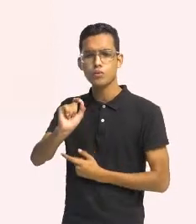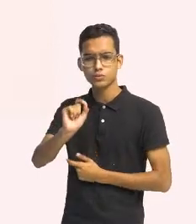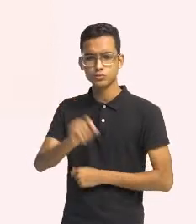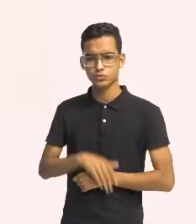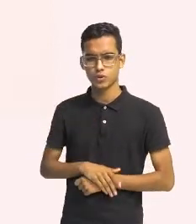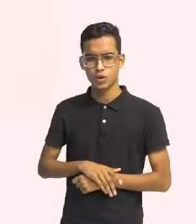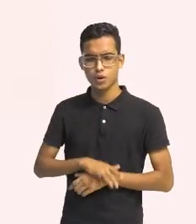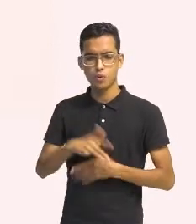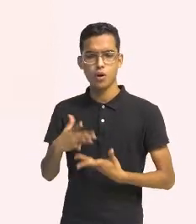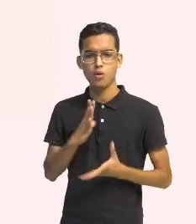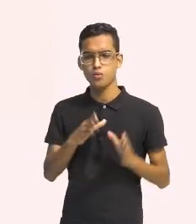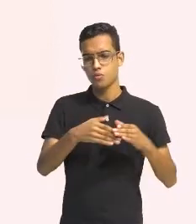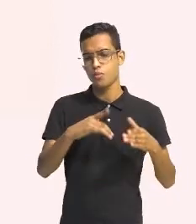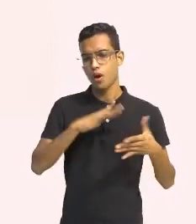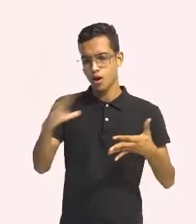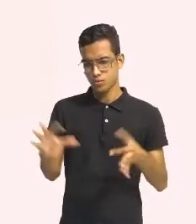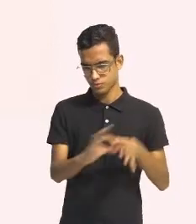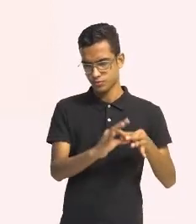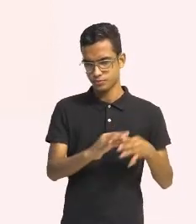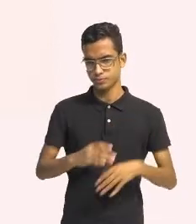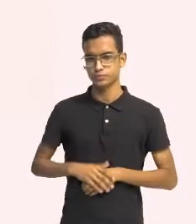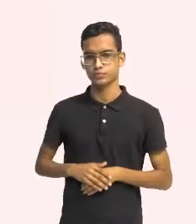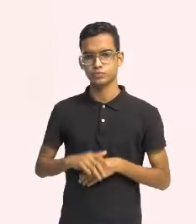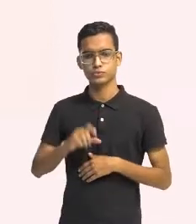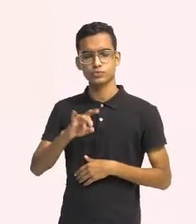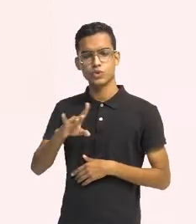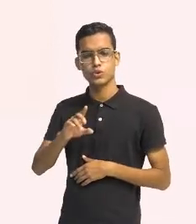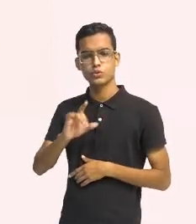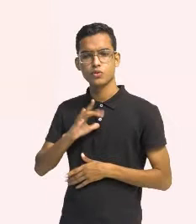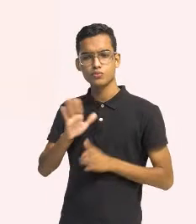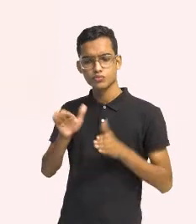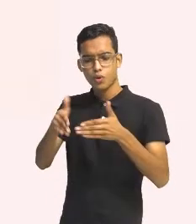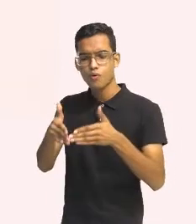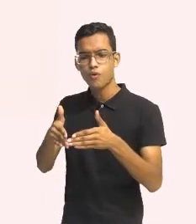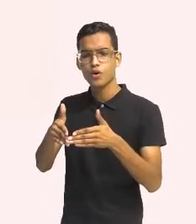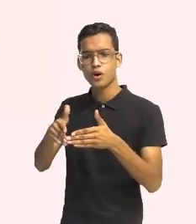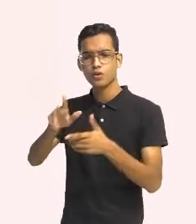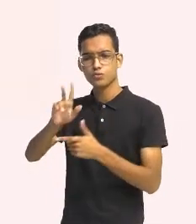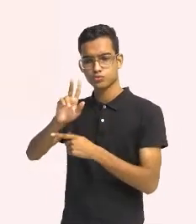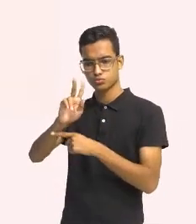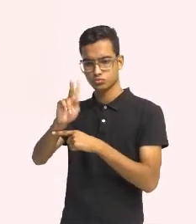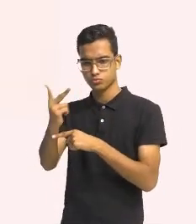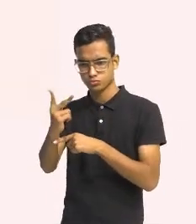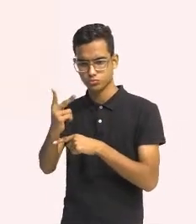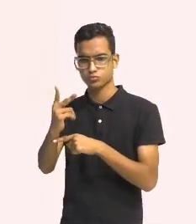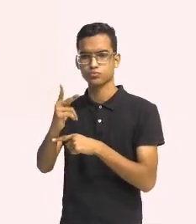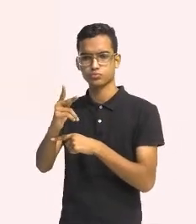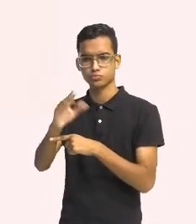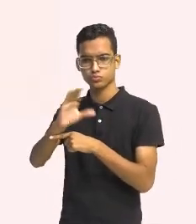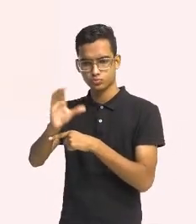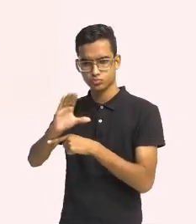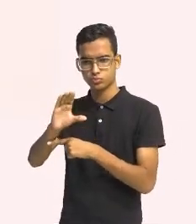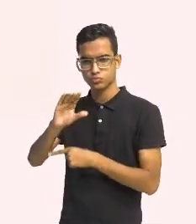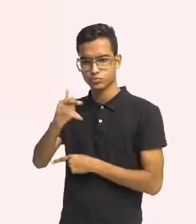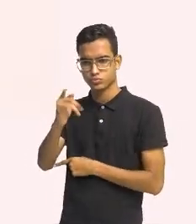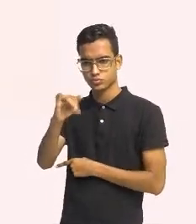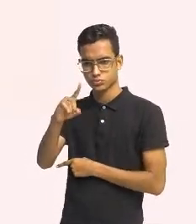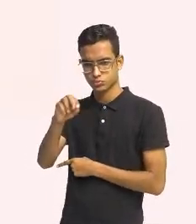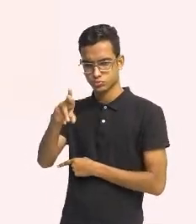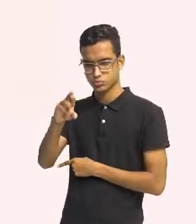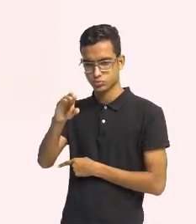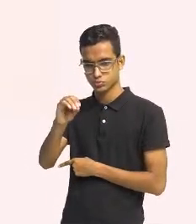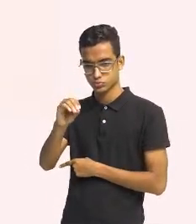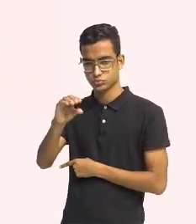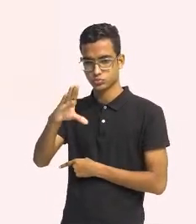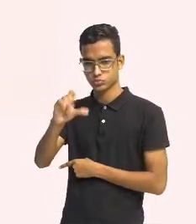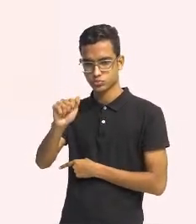composto faz parte, tá? Como a gente vai trabalhar apenas os hidrocarbonetos, vou até marcar aqui, o sufixo é somente a vogal